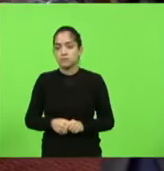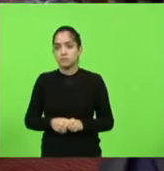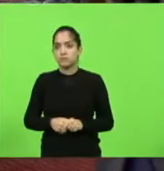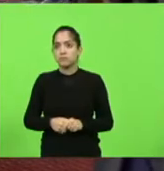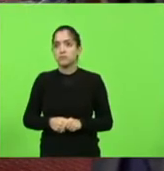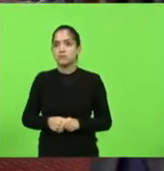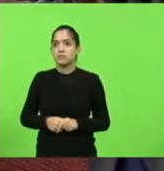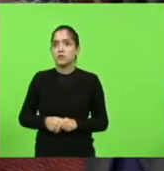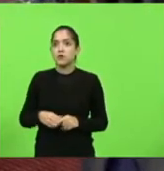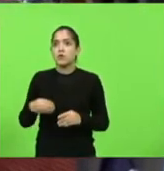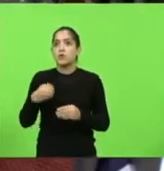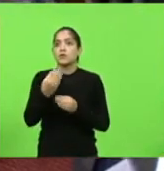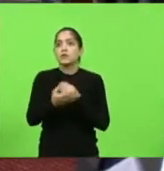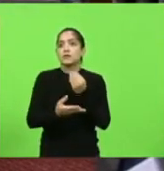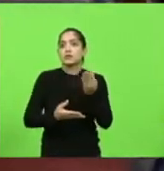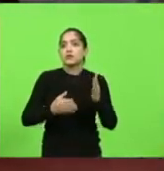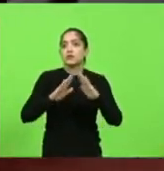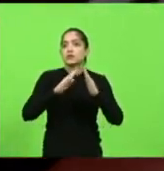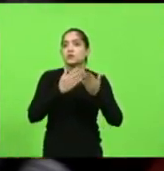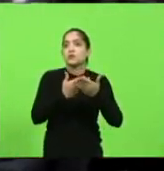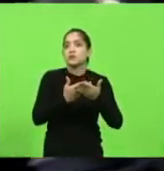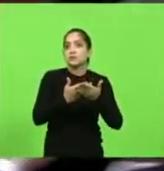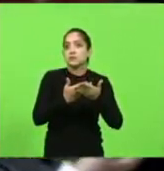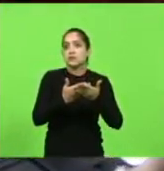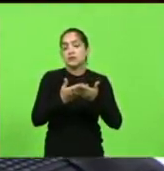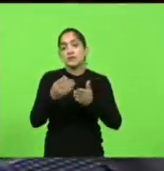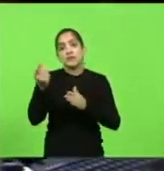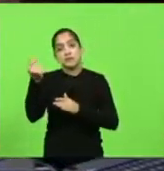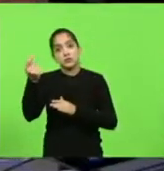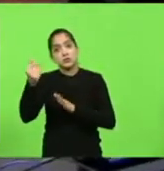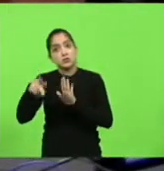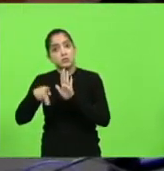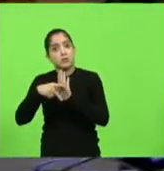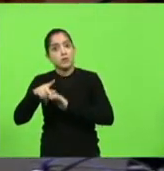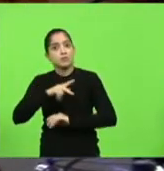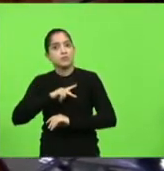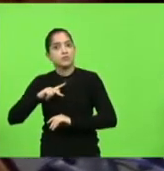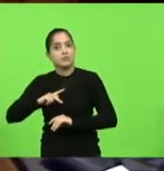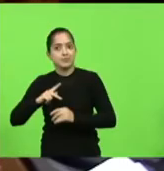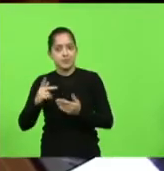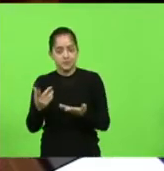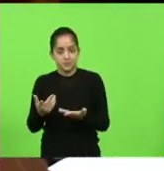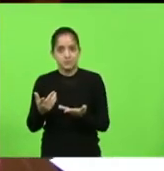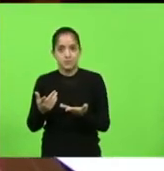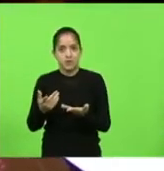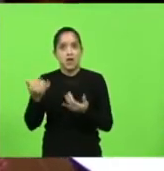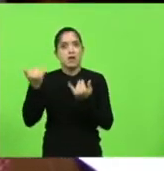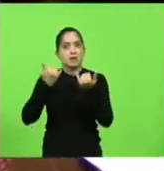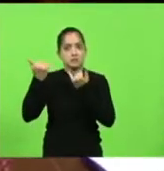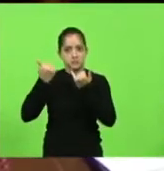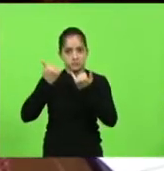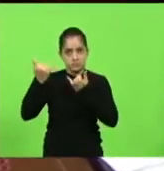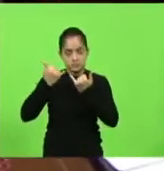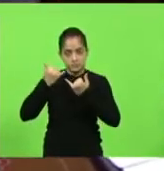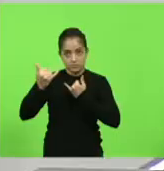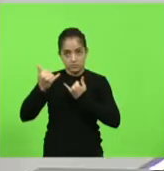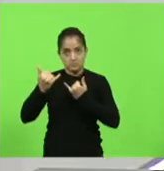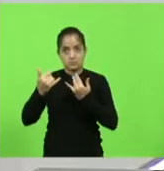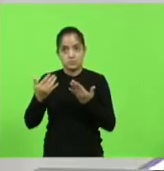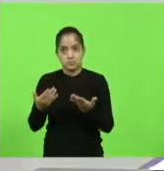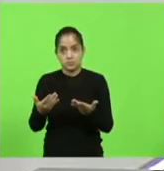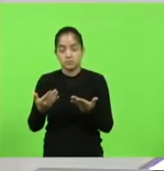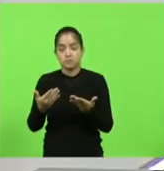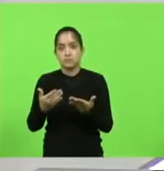do que está chegando nas escolas e é dinheiro público. Inclusive, a informação que nós tivemos